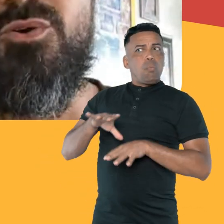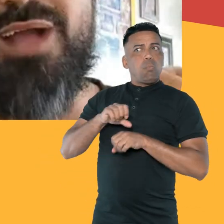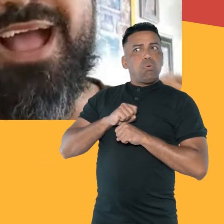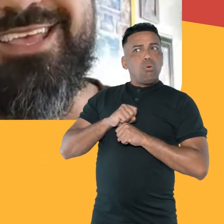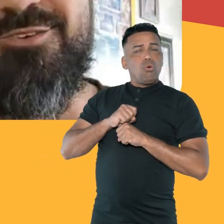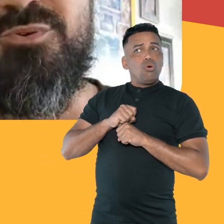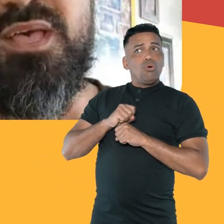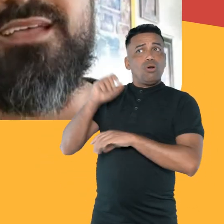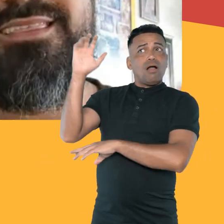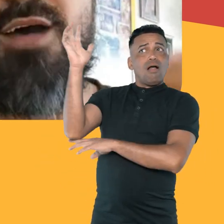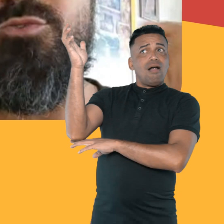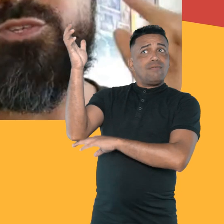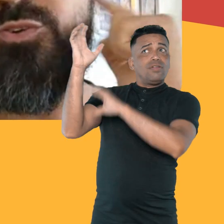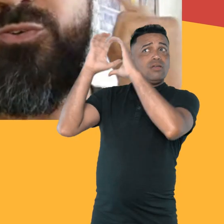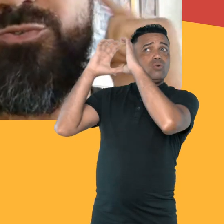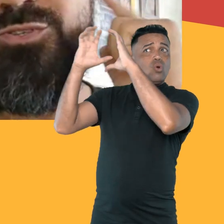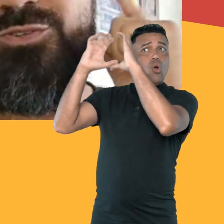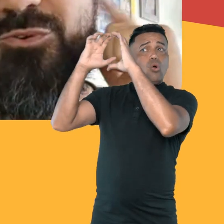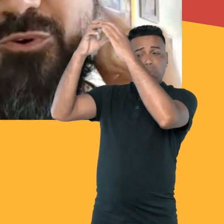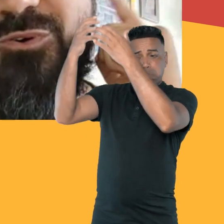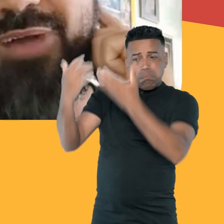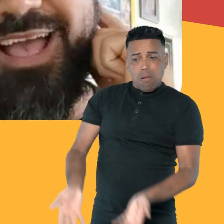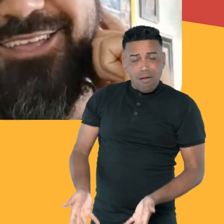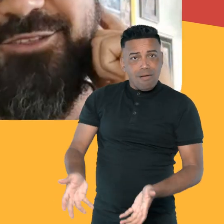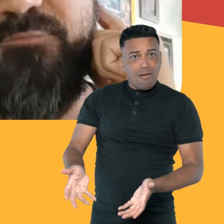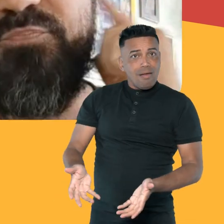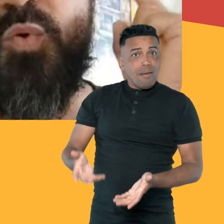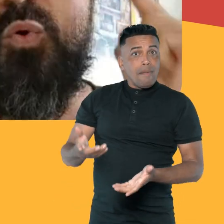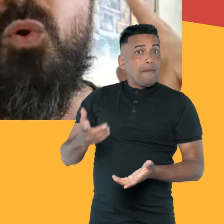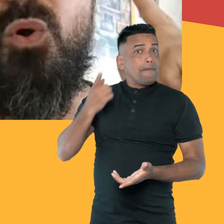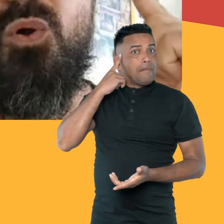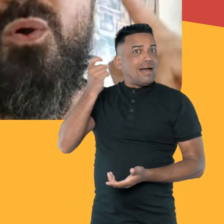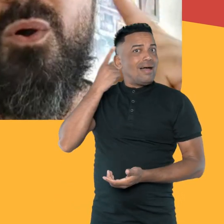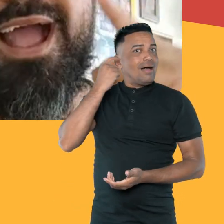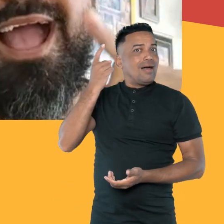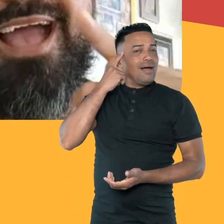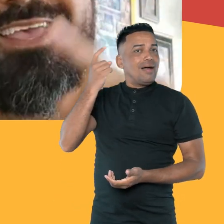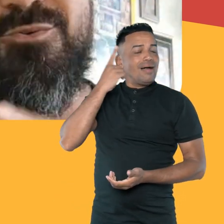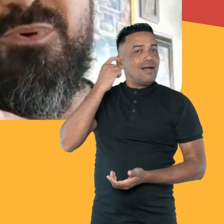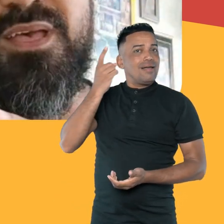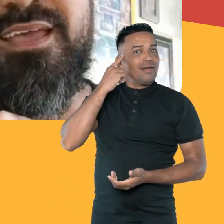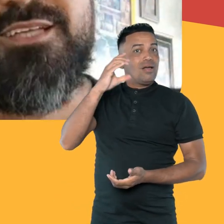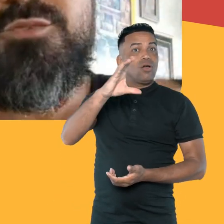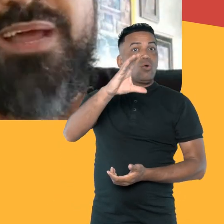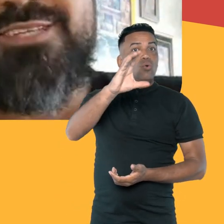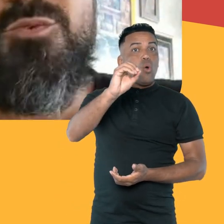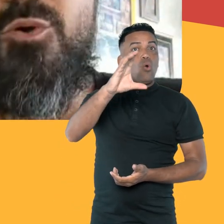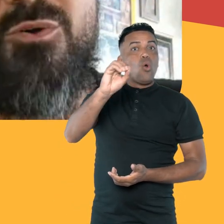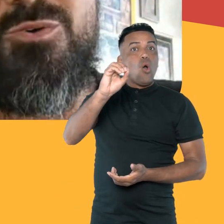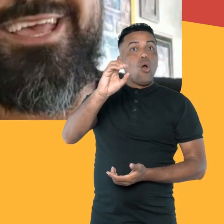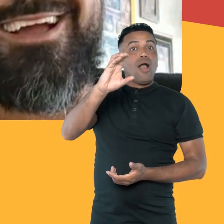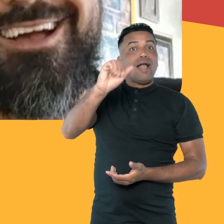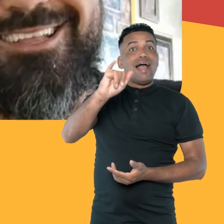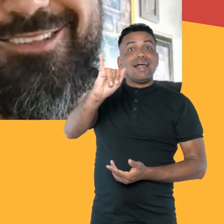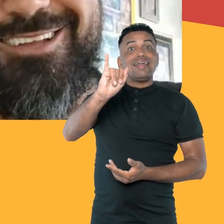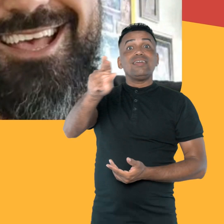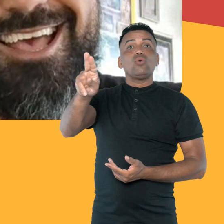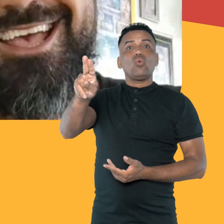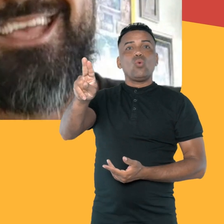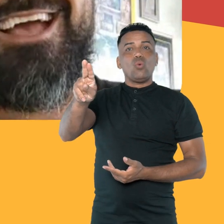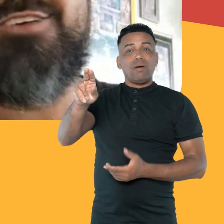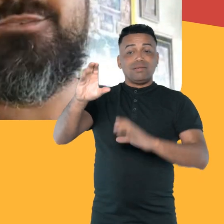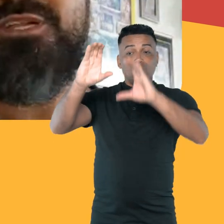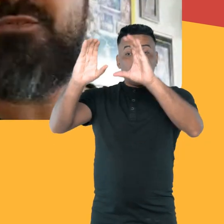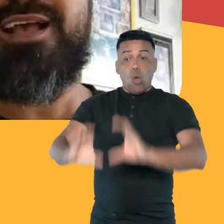Porque o coco caiu, dá o som do coco caindo. O coco caiu. Isso parece um coco